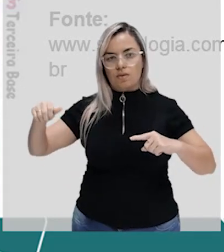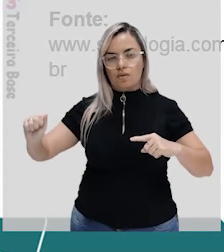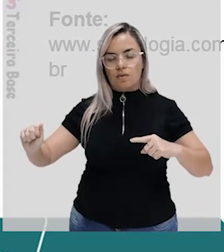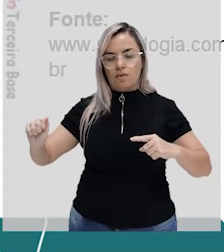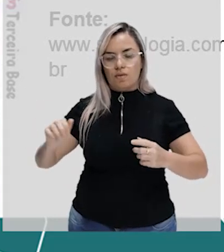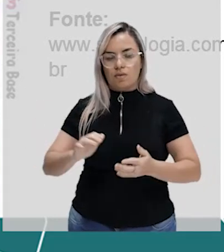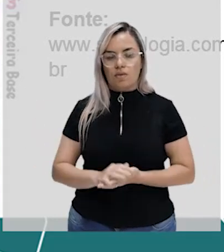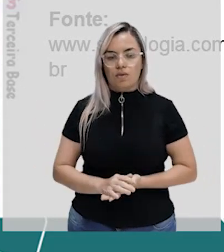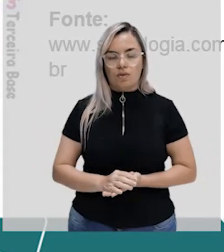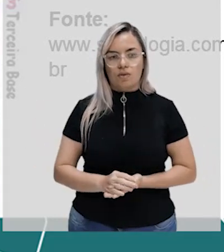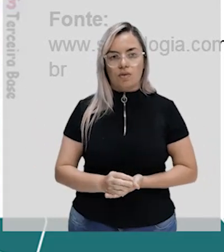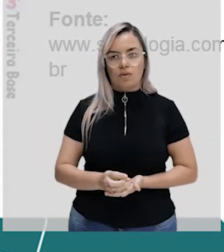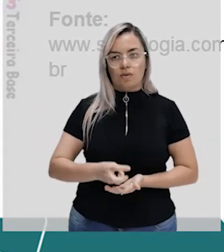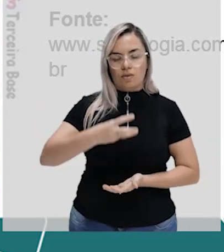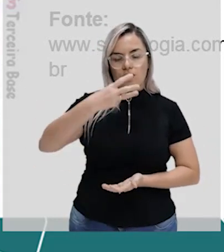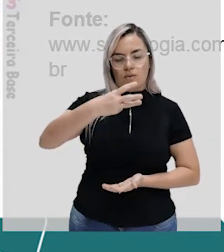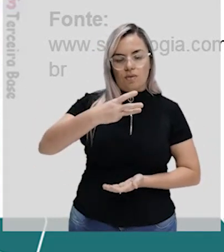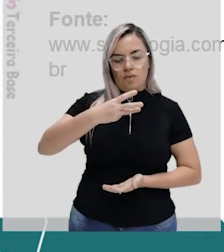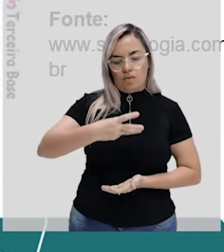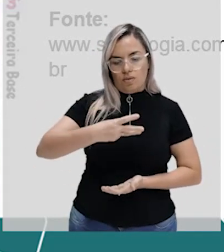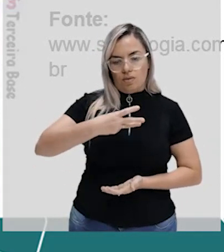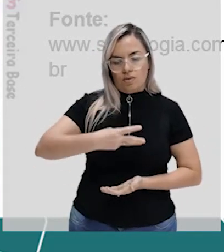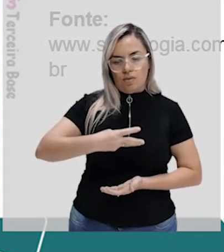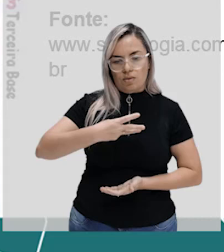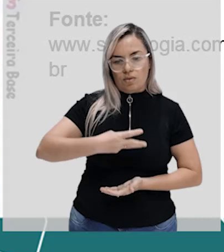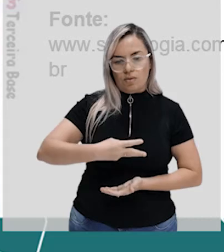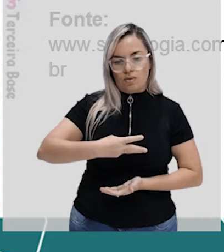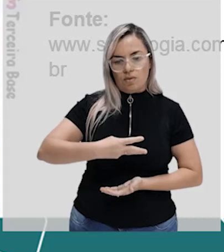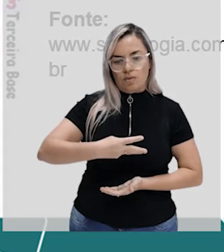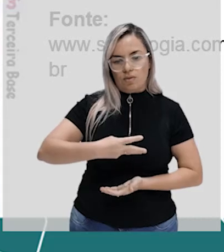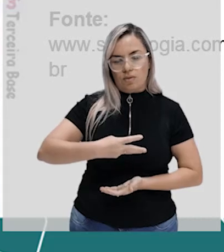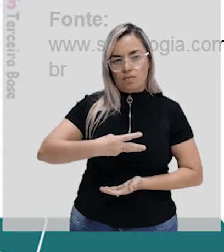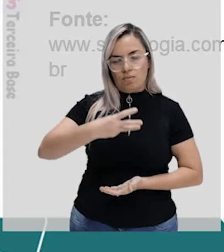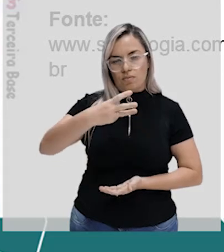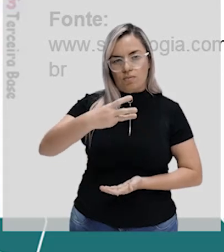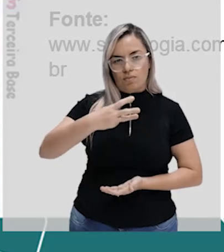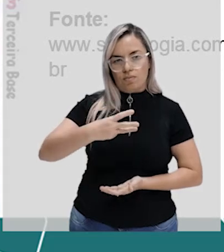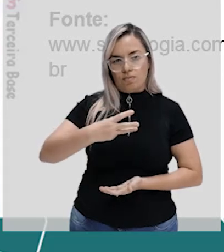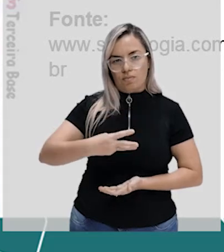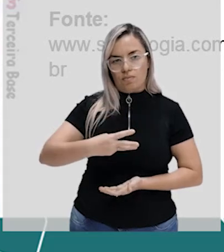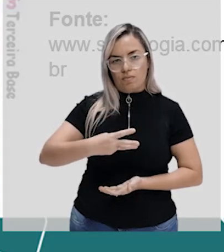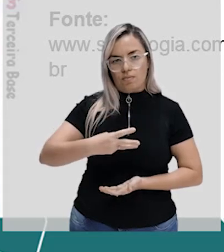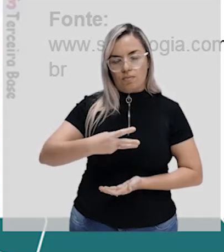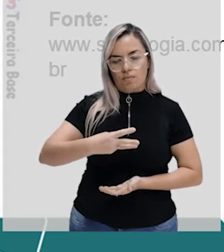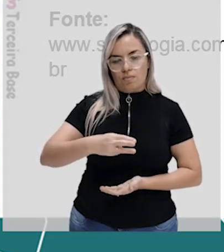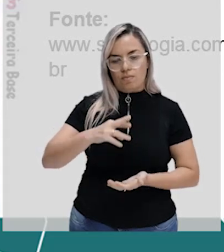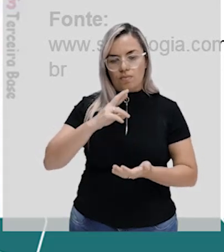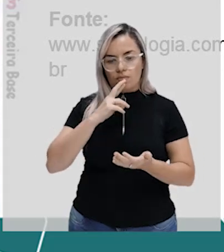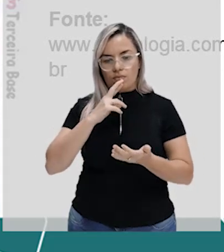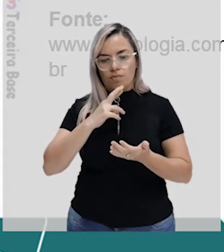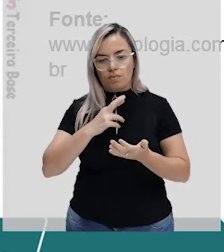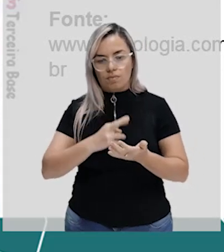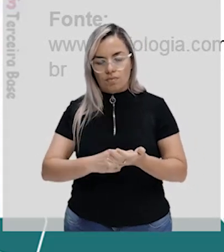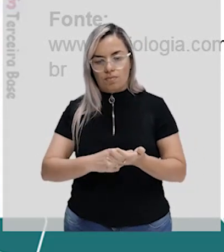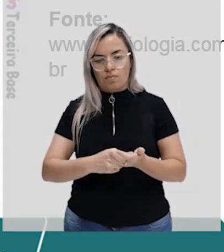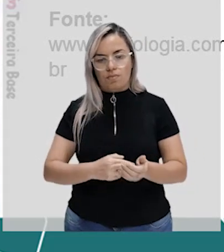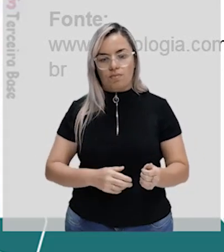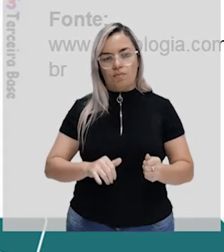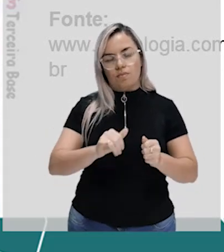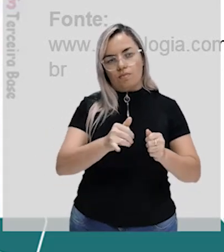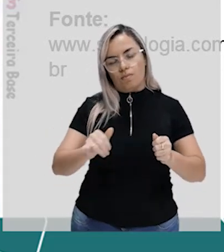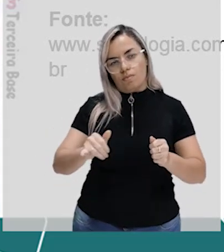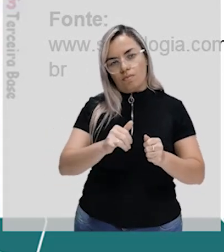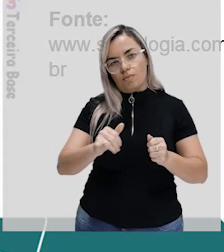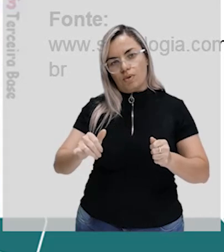de 3 em 3, né, elas são chamadas de trincas, elas vão resultar em aminoácidos que vão estar presentes